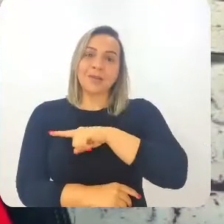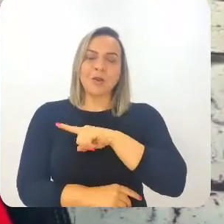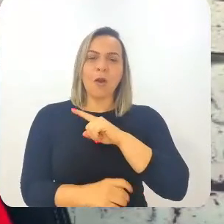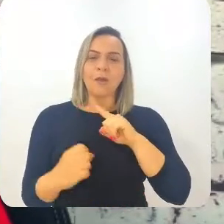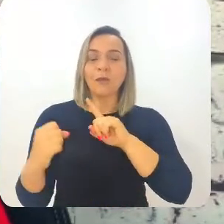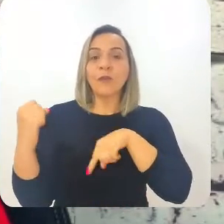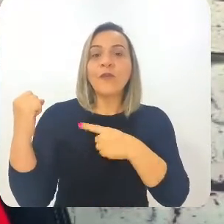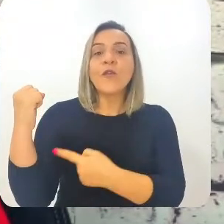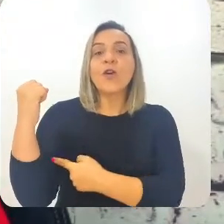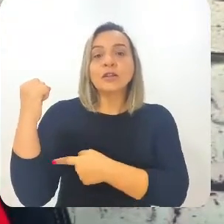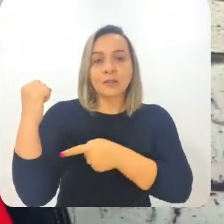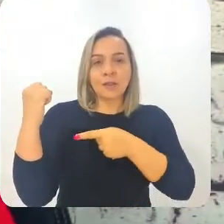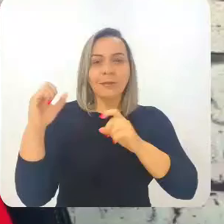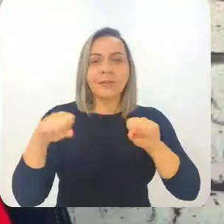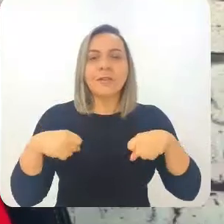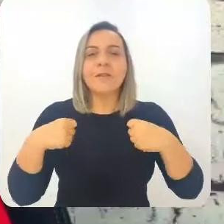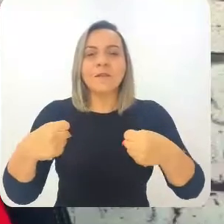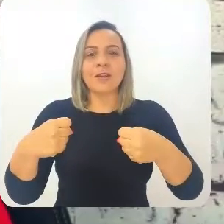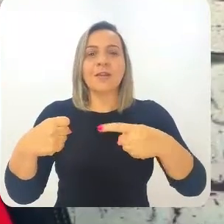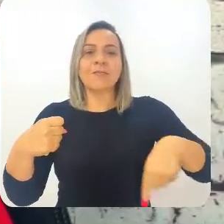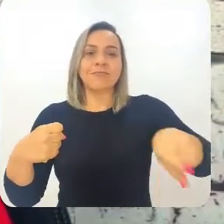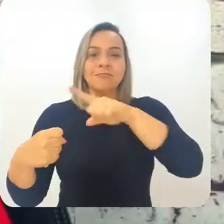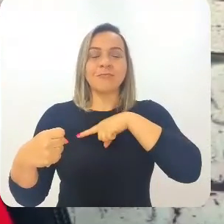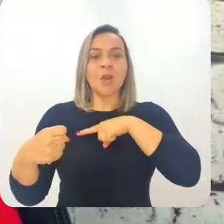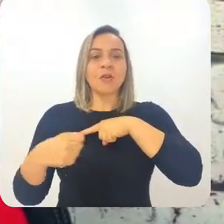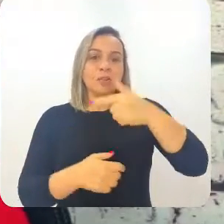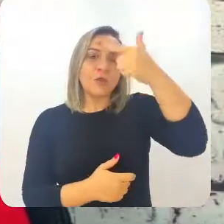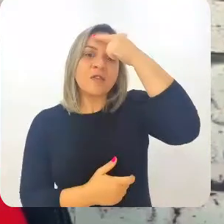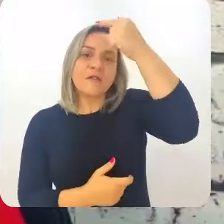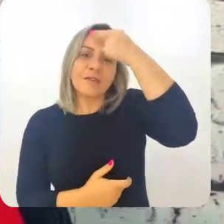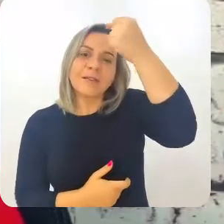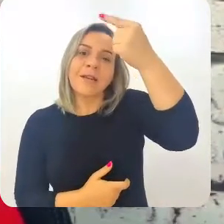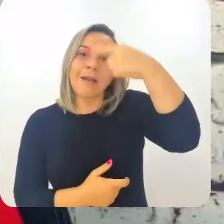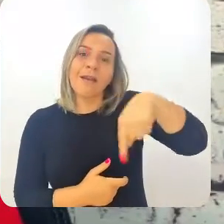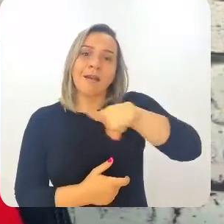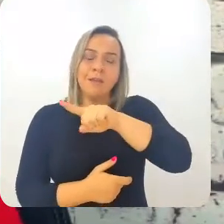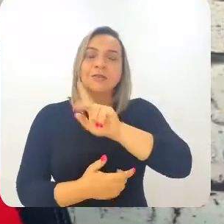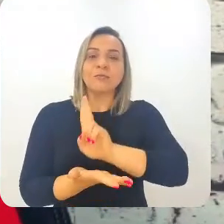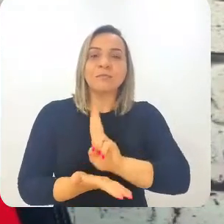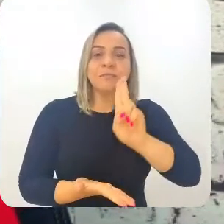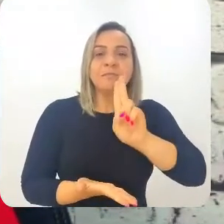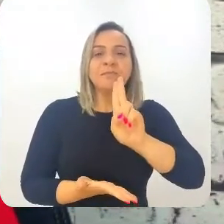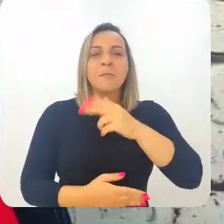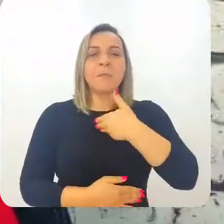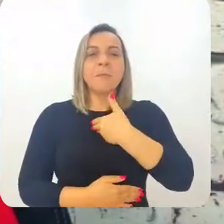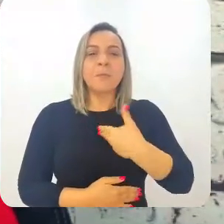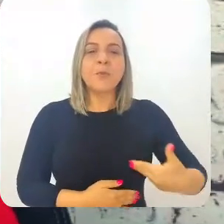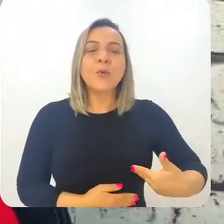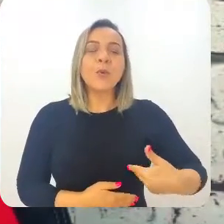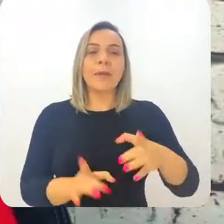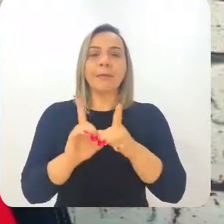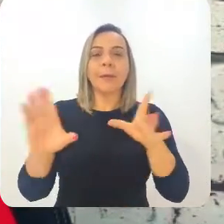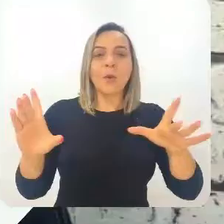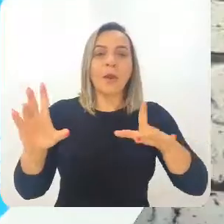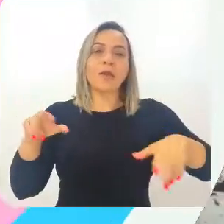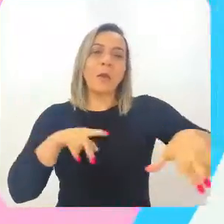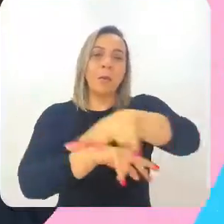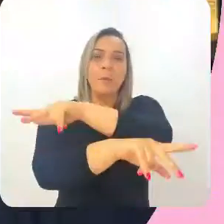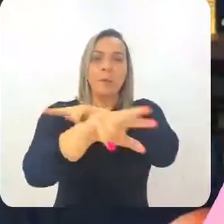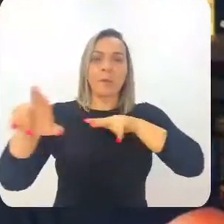força necessária para a defesa da nossa universidade pública, democrática e